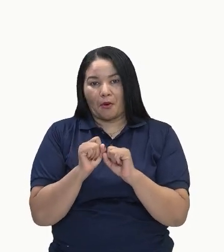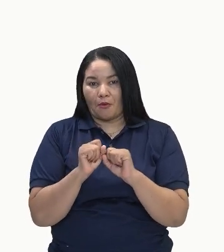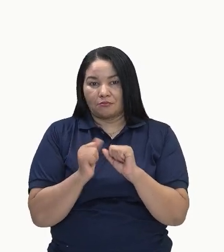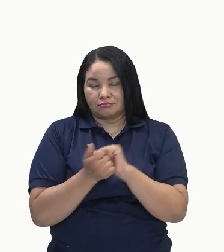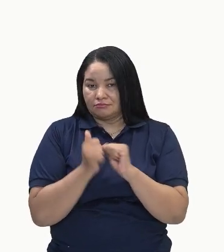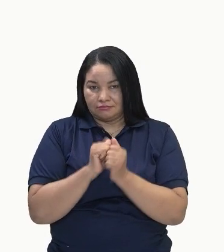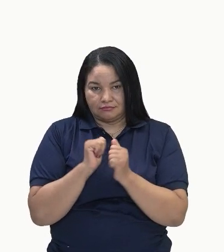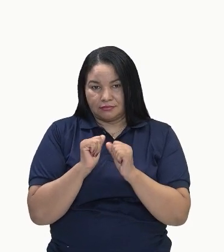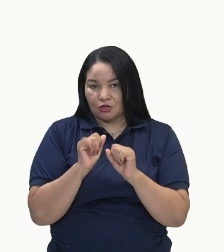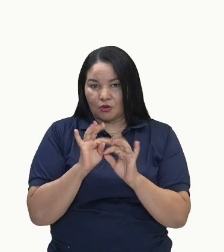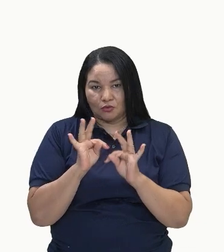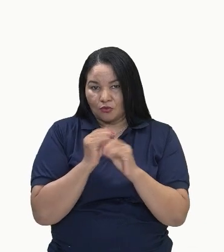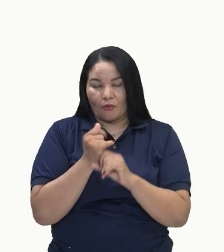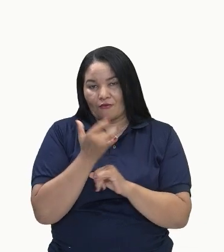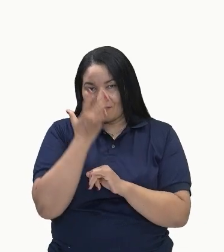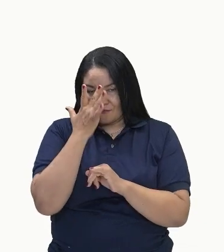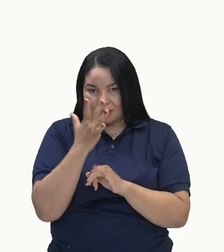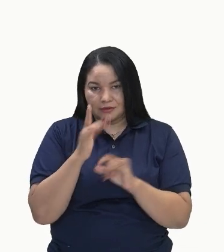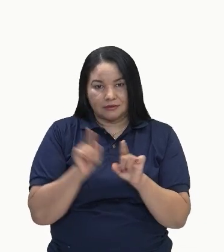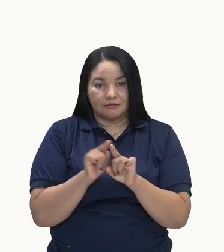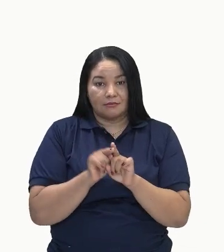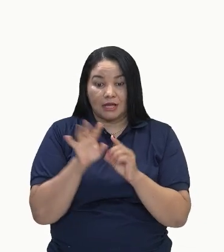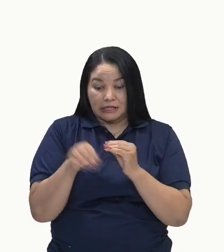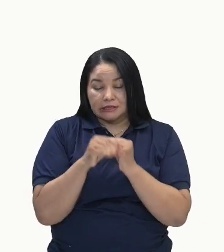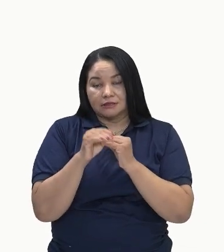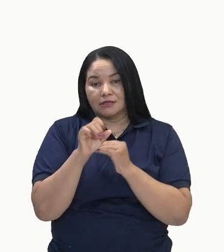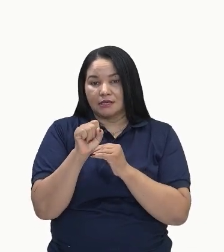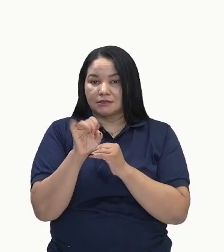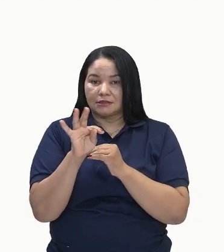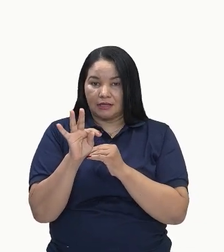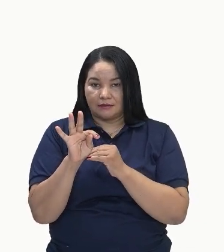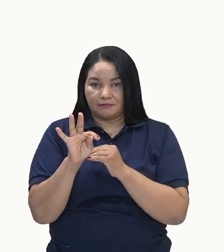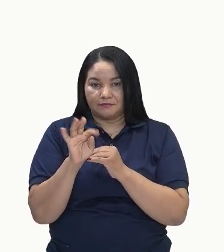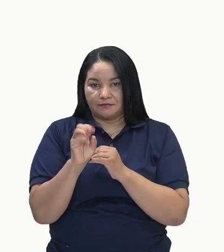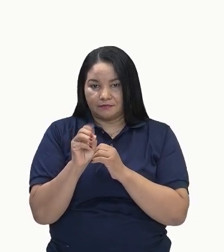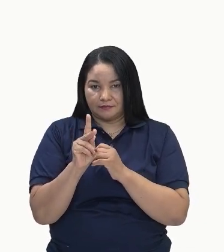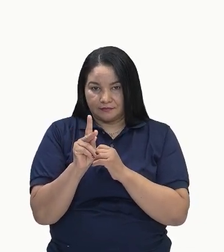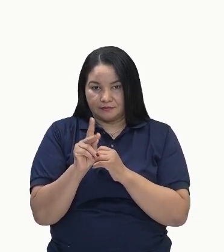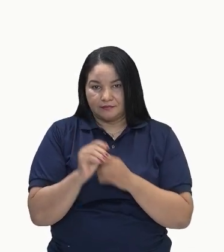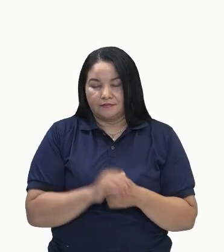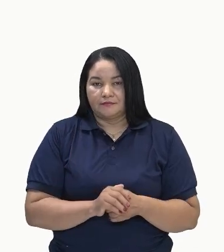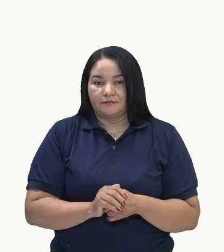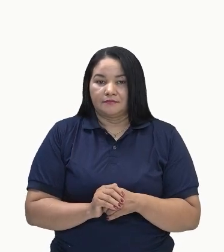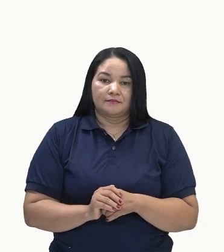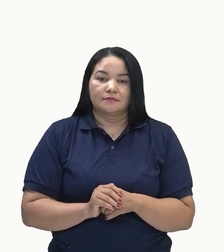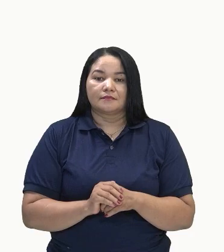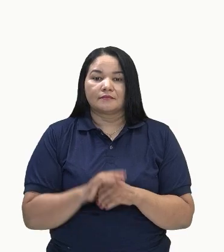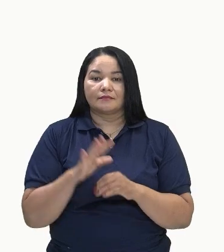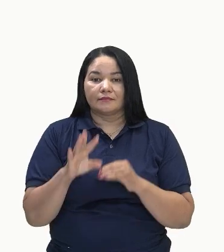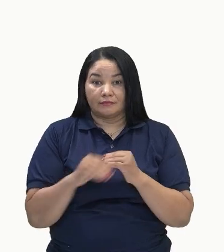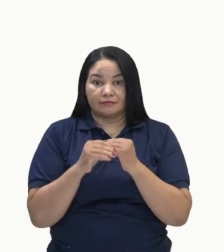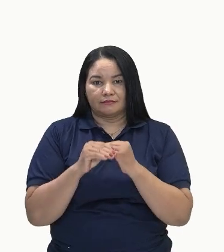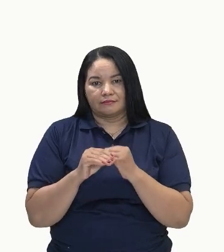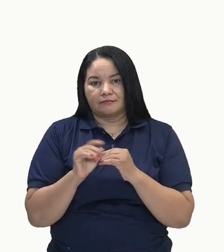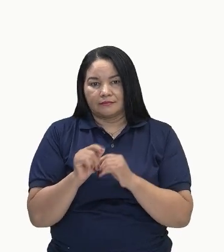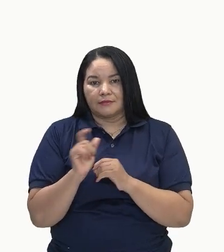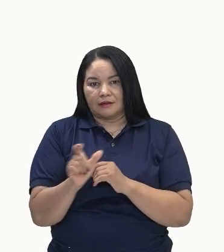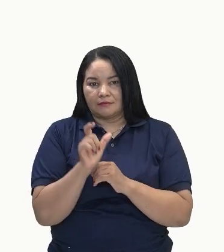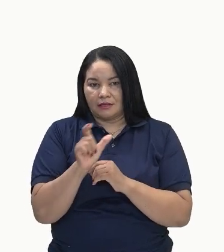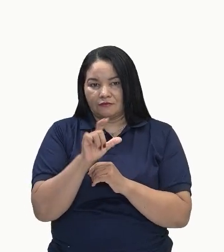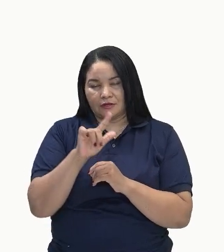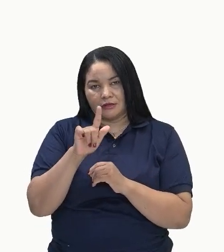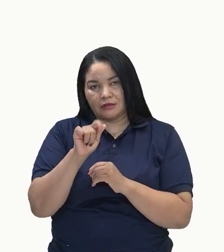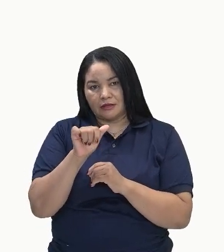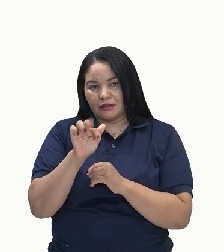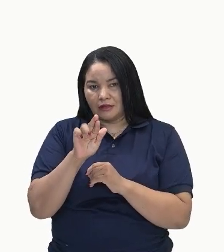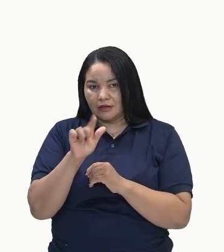mais fácil. Eu apenas acrescento EST e no final das contas eu vou ter EST. Como é o caso de large. Eu não